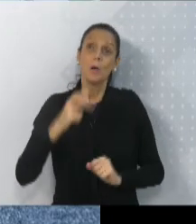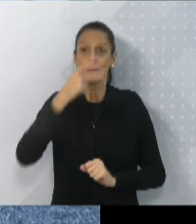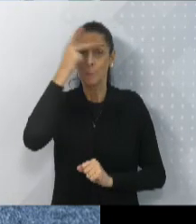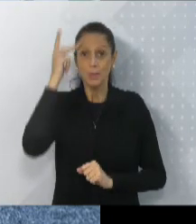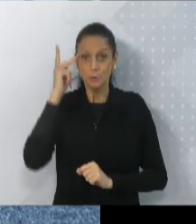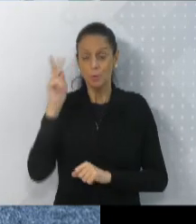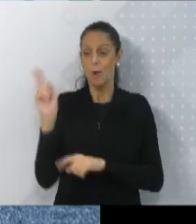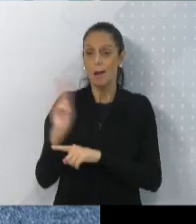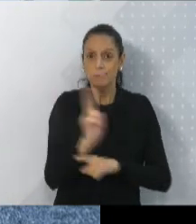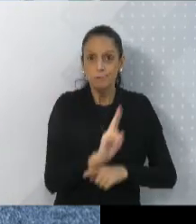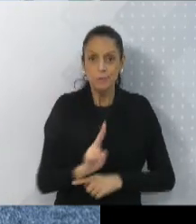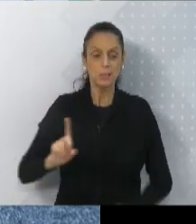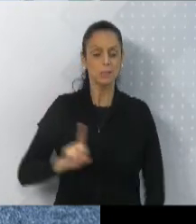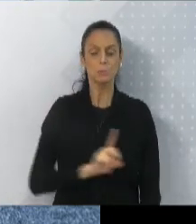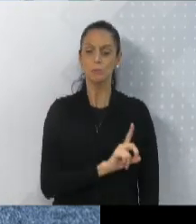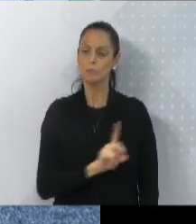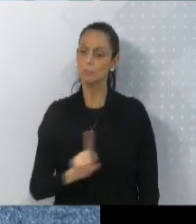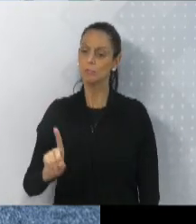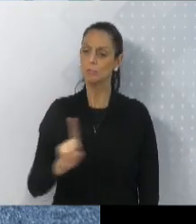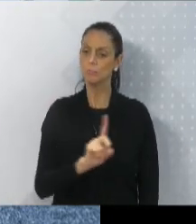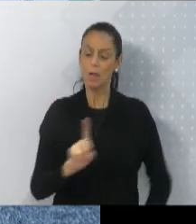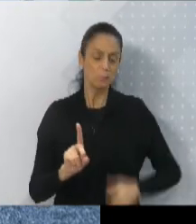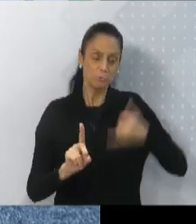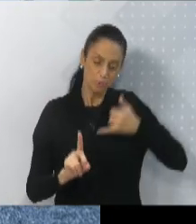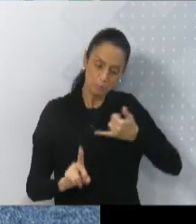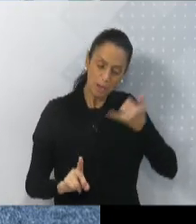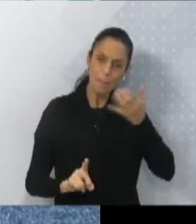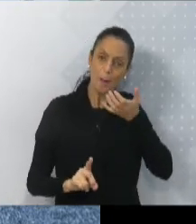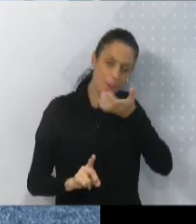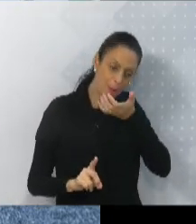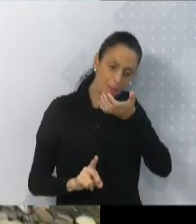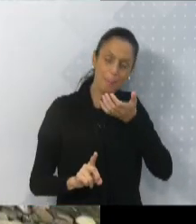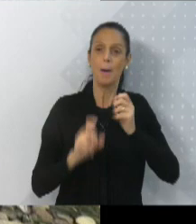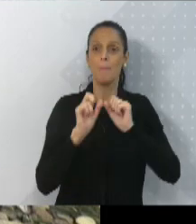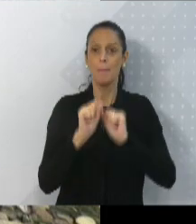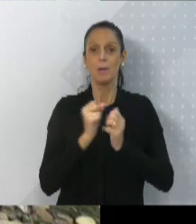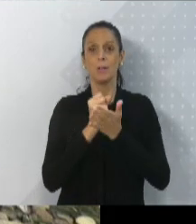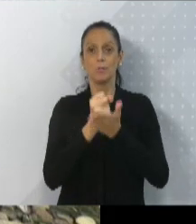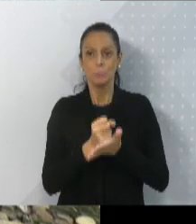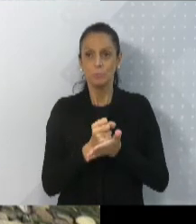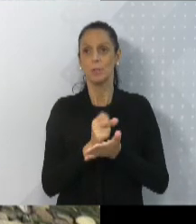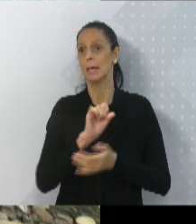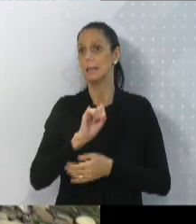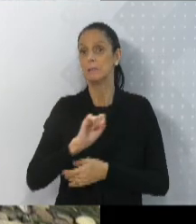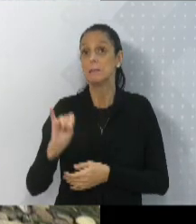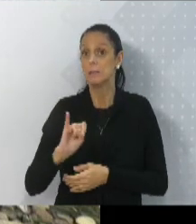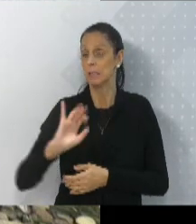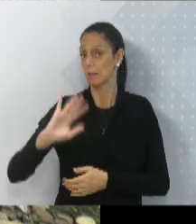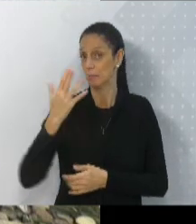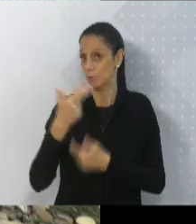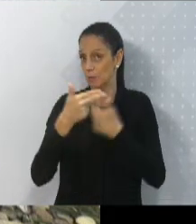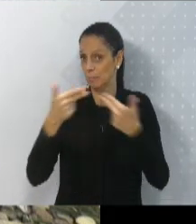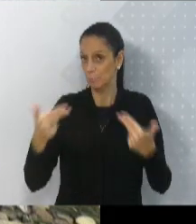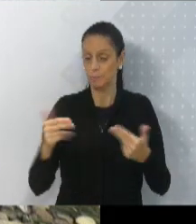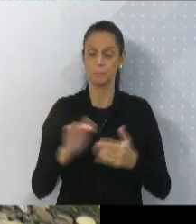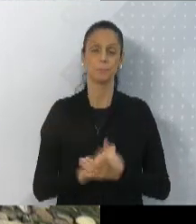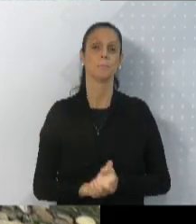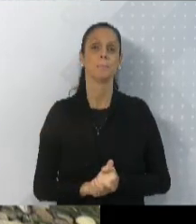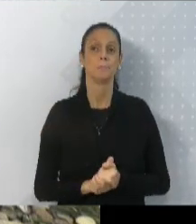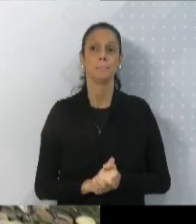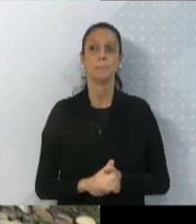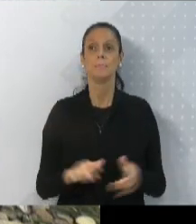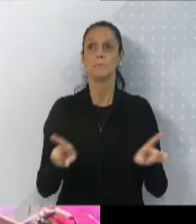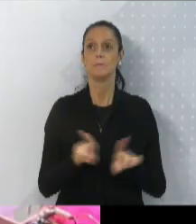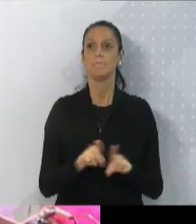do colégio do CEI onde ele estiver quero aqui também fazer um